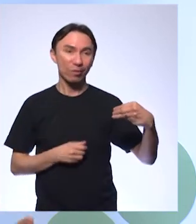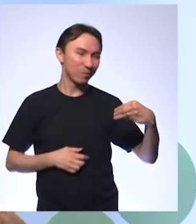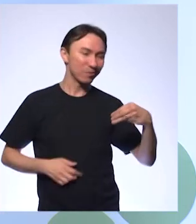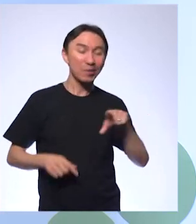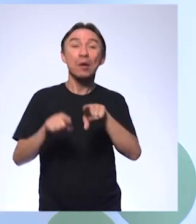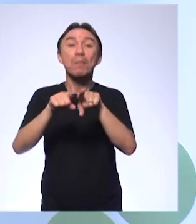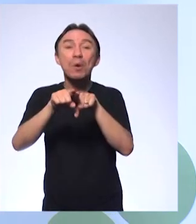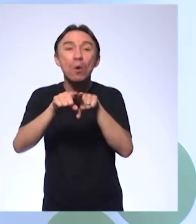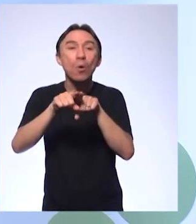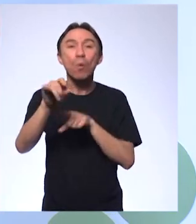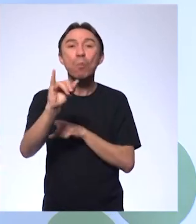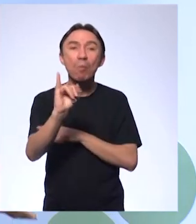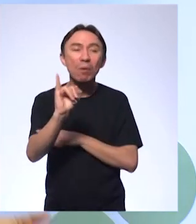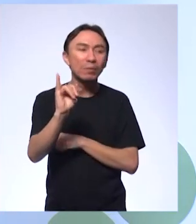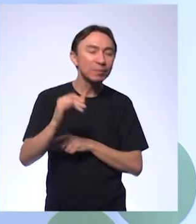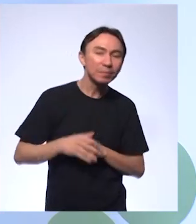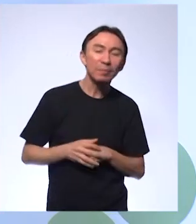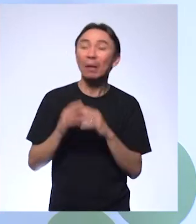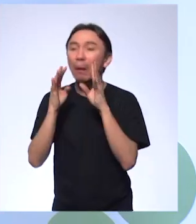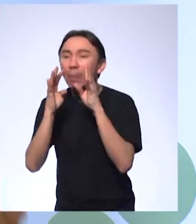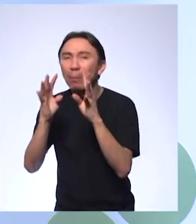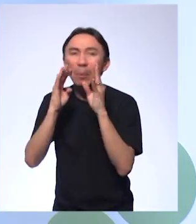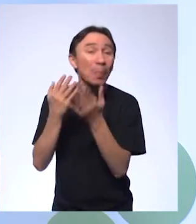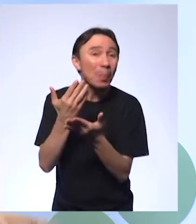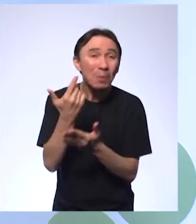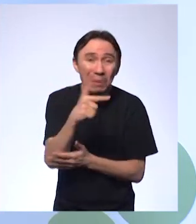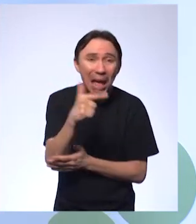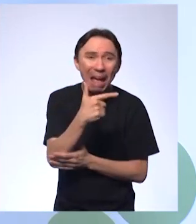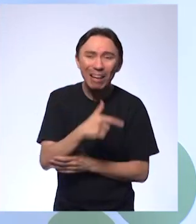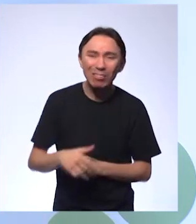escuta ativa é escutar ativamente, né? E não